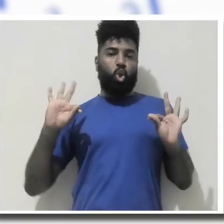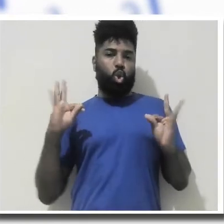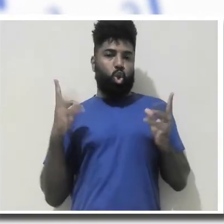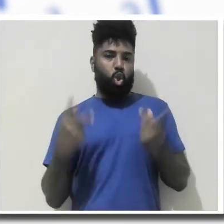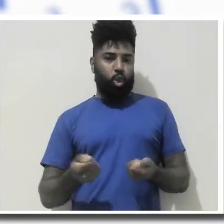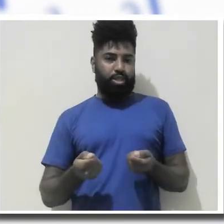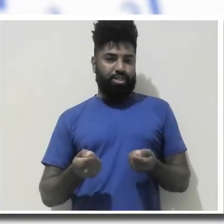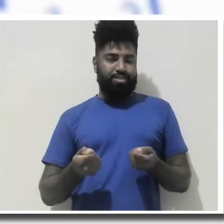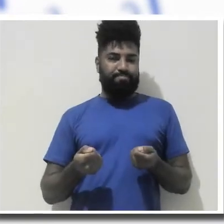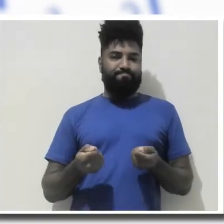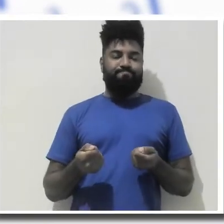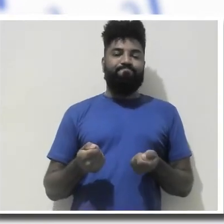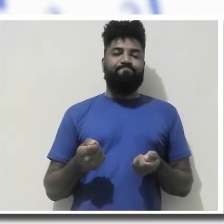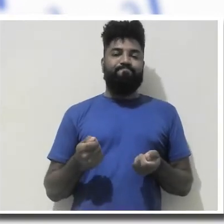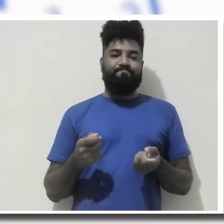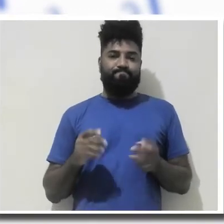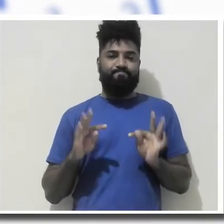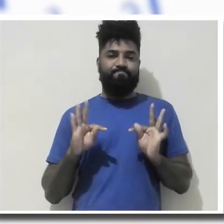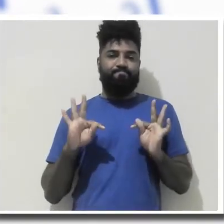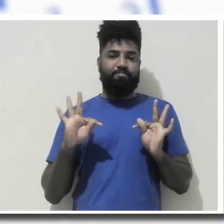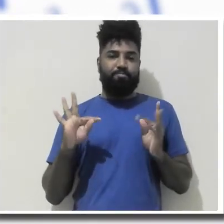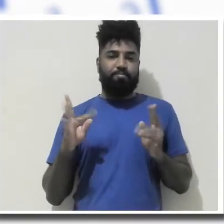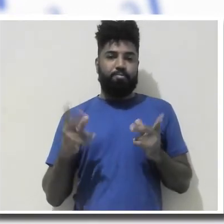Essa linha completa.